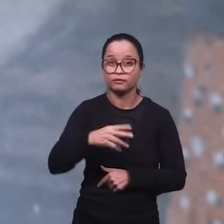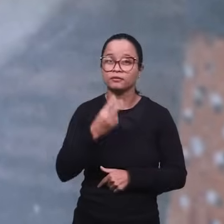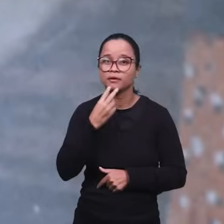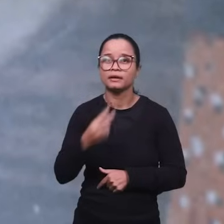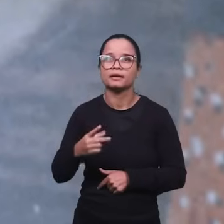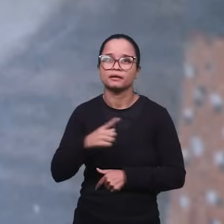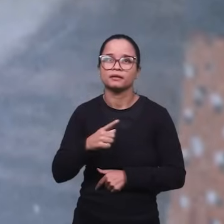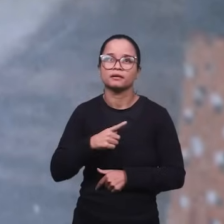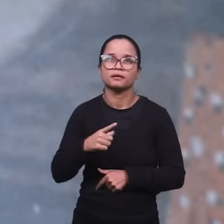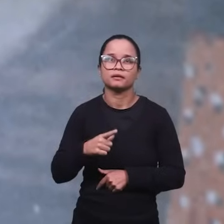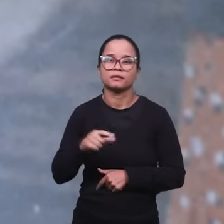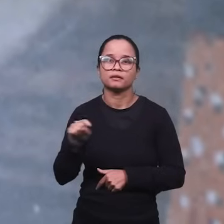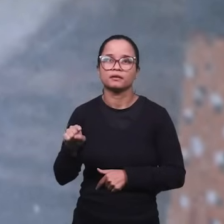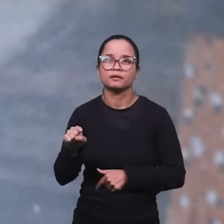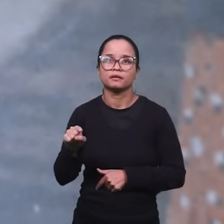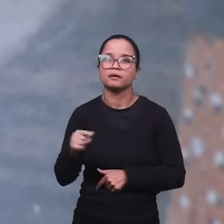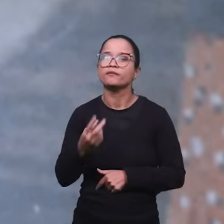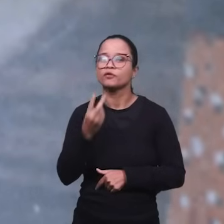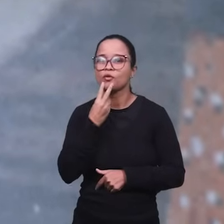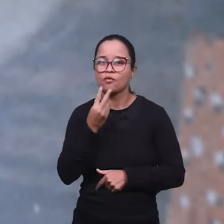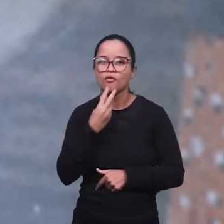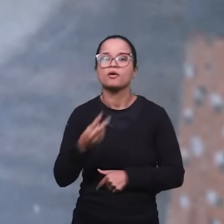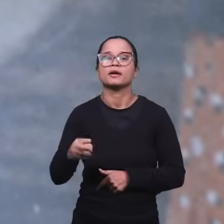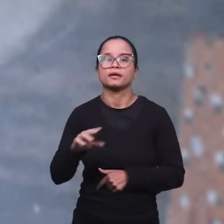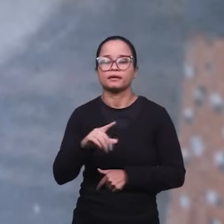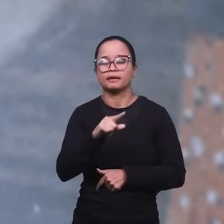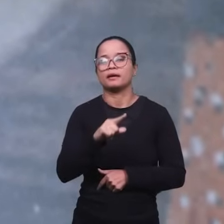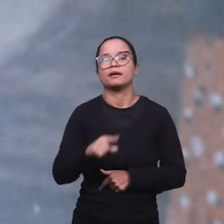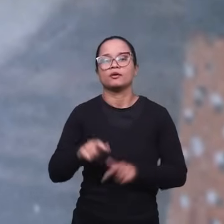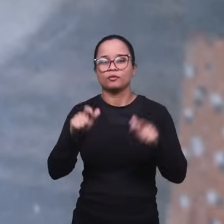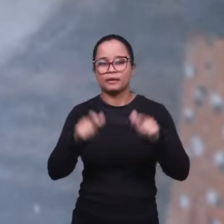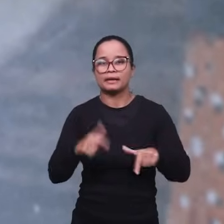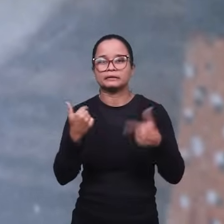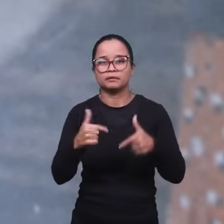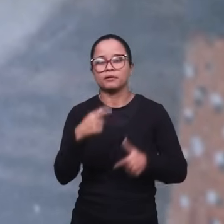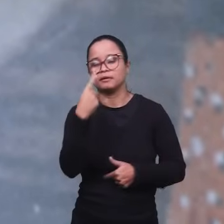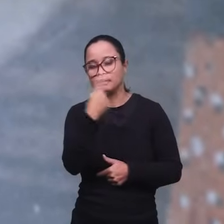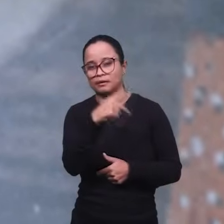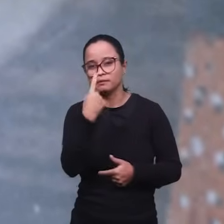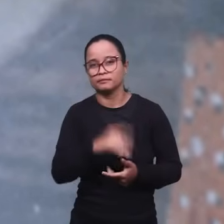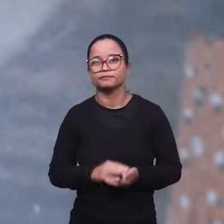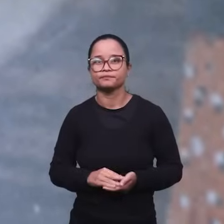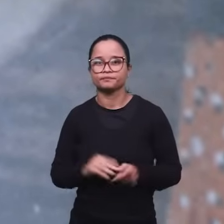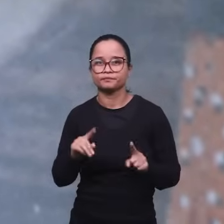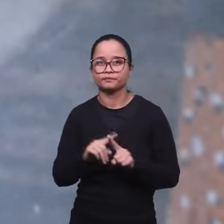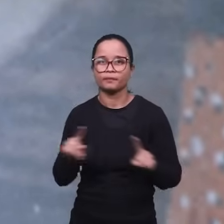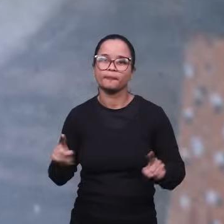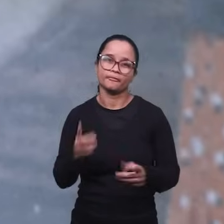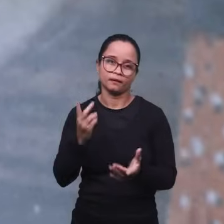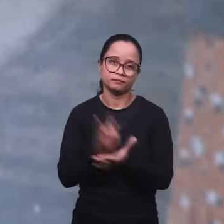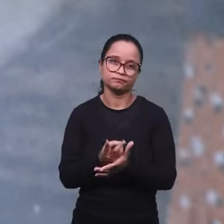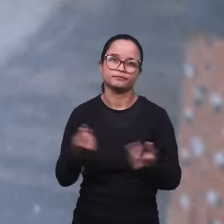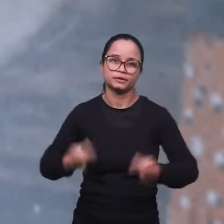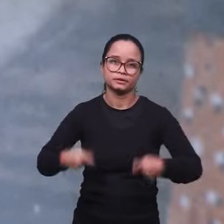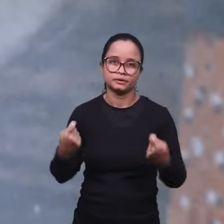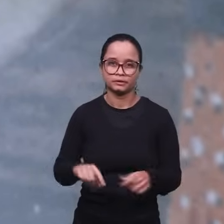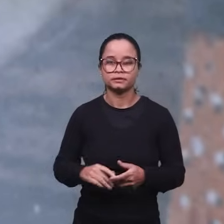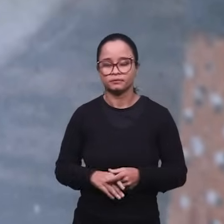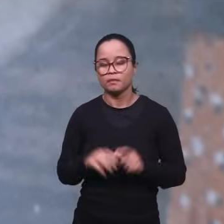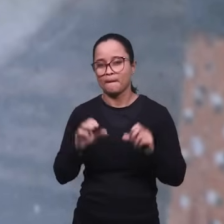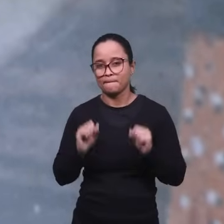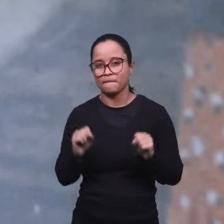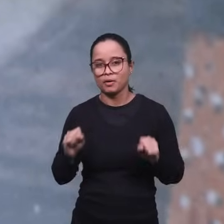Vitória, tem o escritório dela em Vitória, seu escritório, em Vitória, seu escritório, mas, na medida do possível,